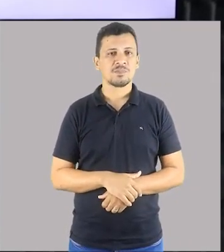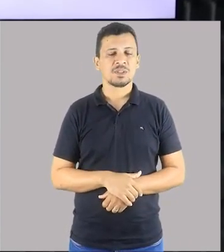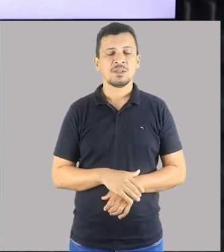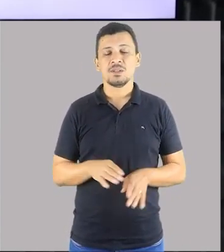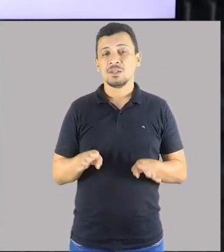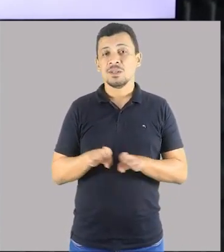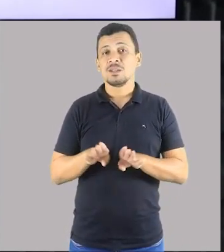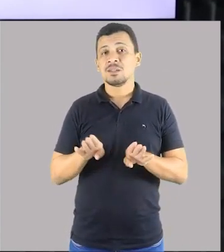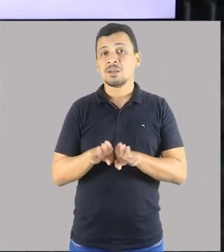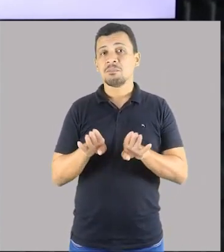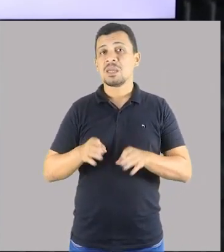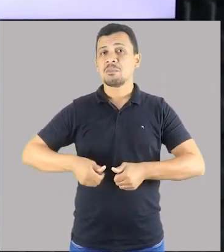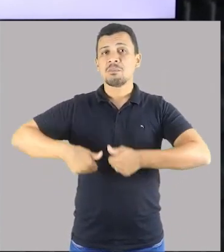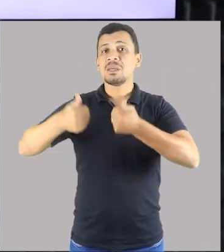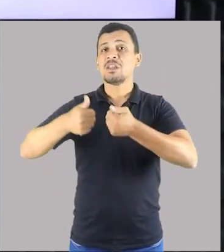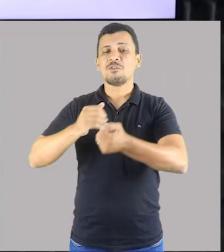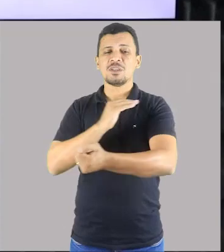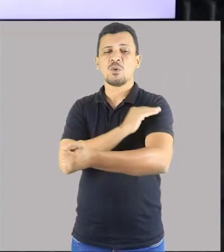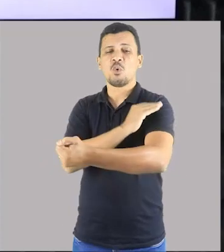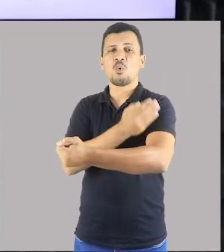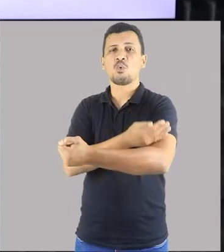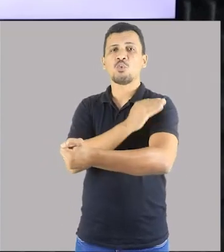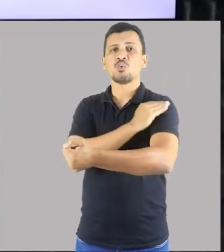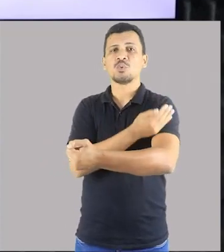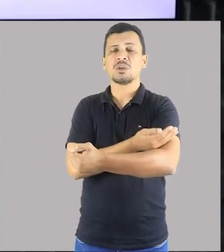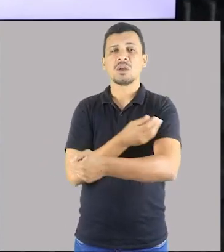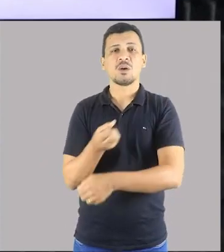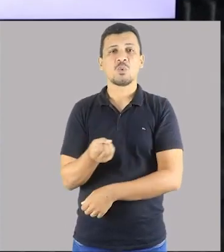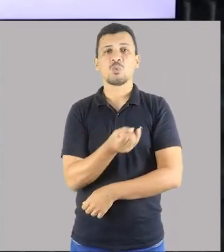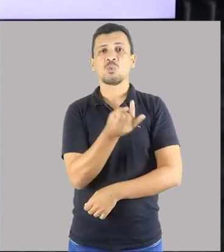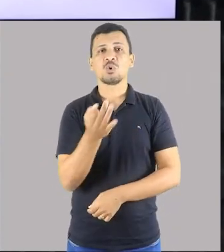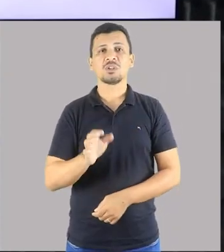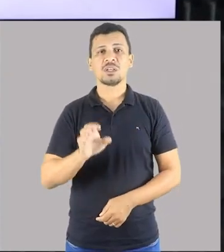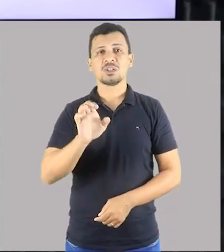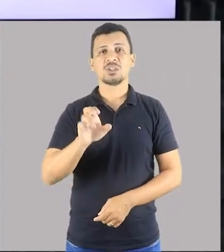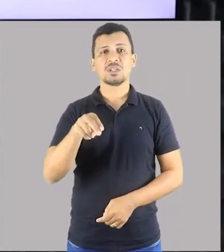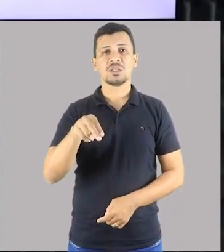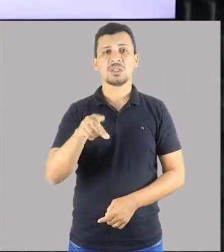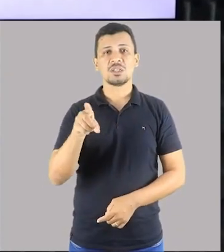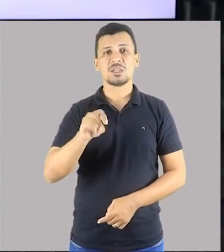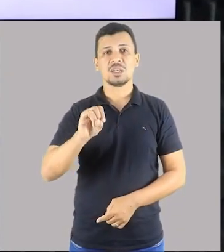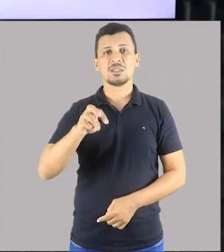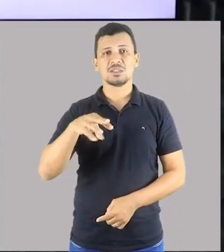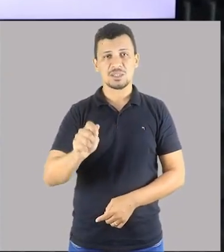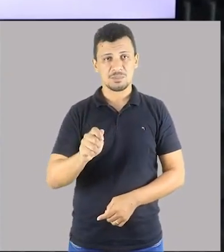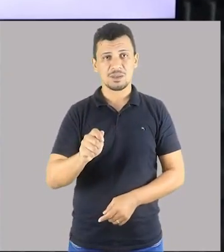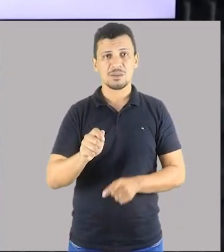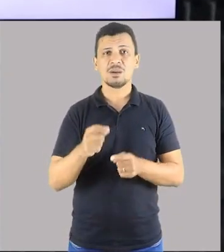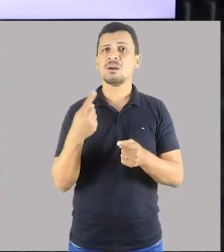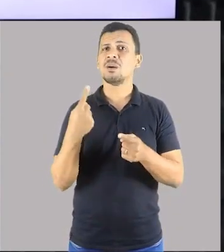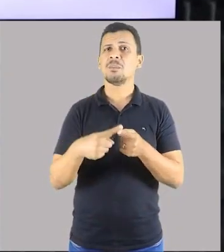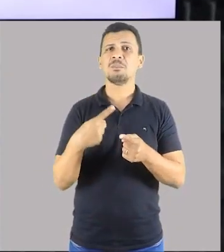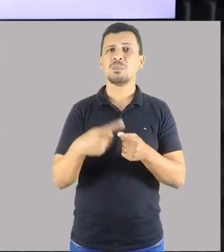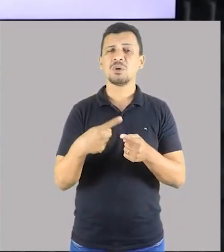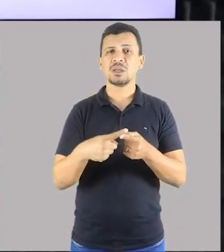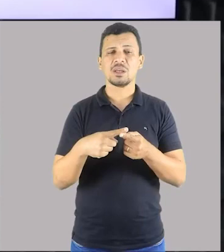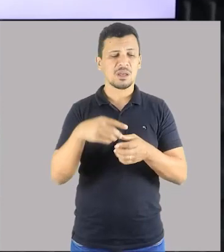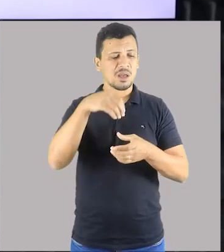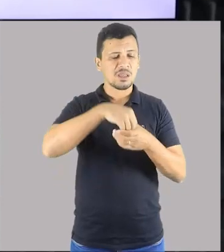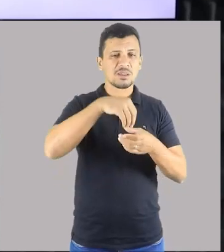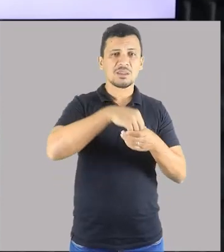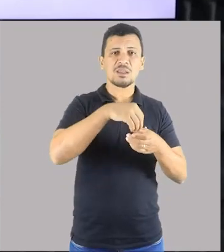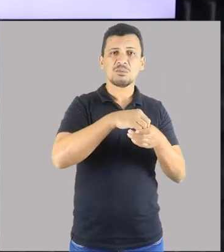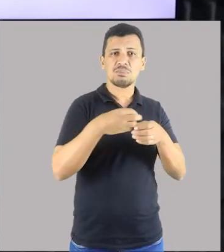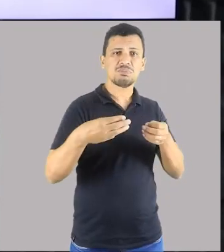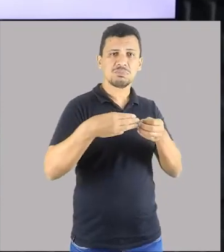Um outro benefício a nível muscular é o aumento das enzimas oxidativas, porque enzimas elas vão trabalhar dentro da